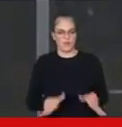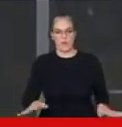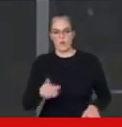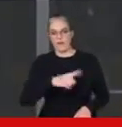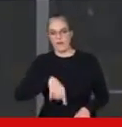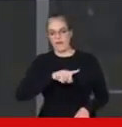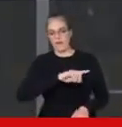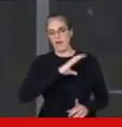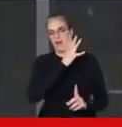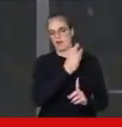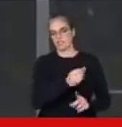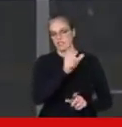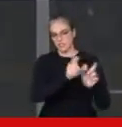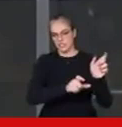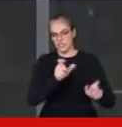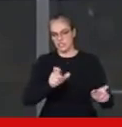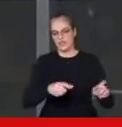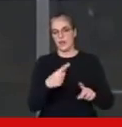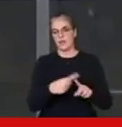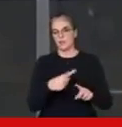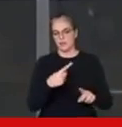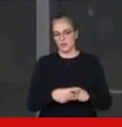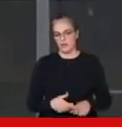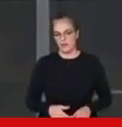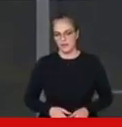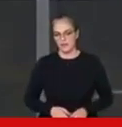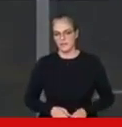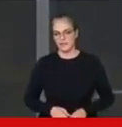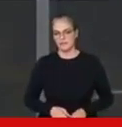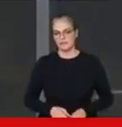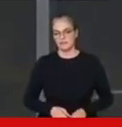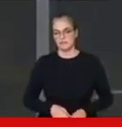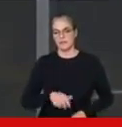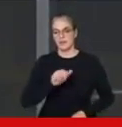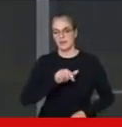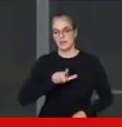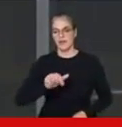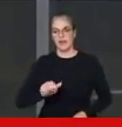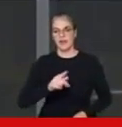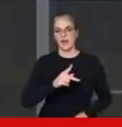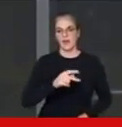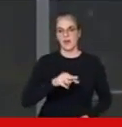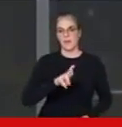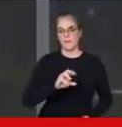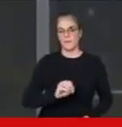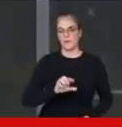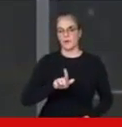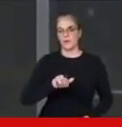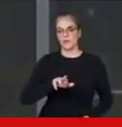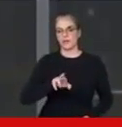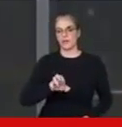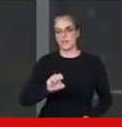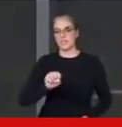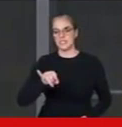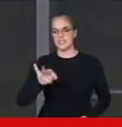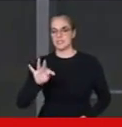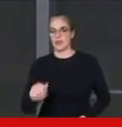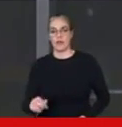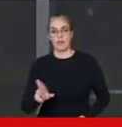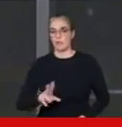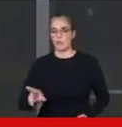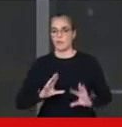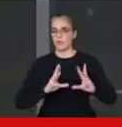eram os artistas da chamada ala progressista da sociedade, porque nem de esquerda eram todos, mas era